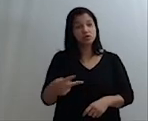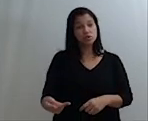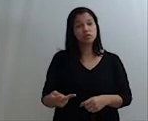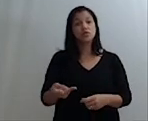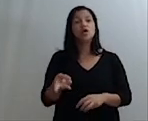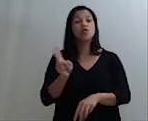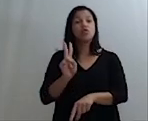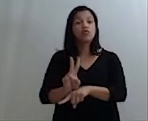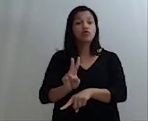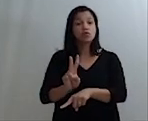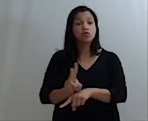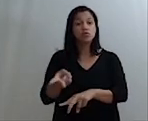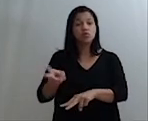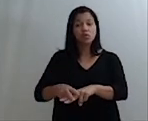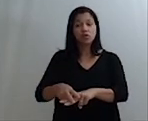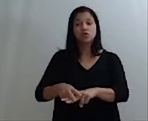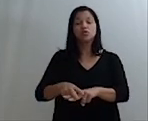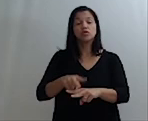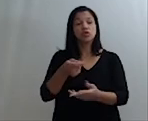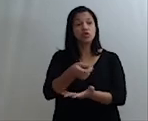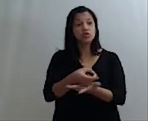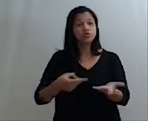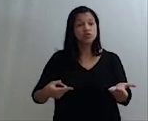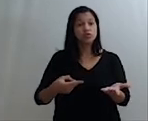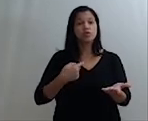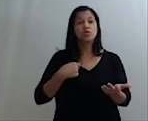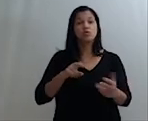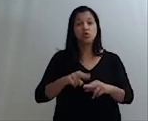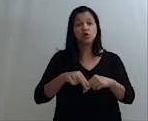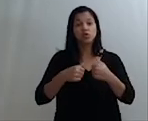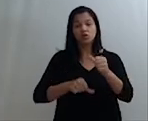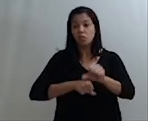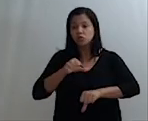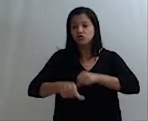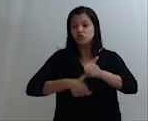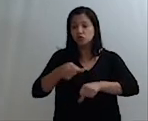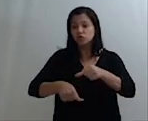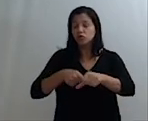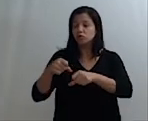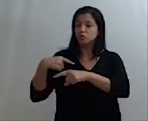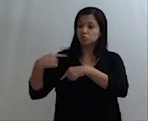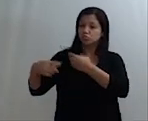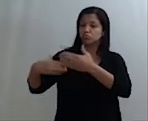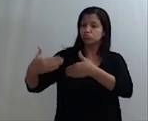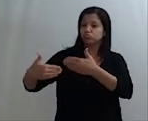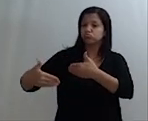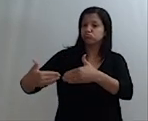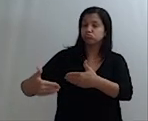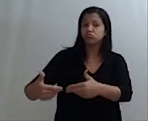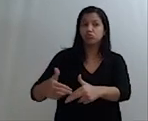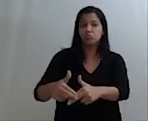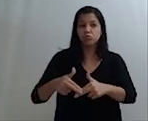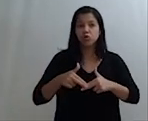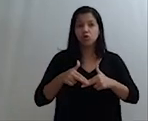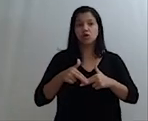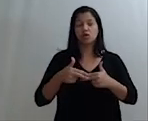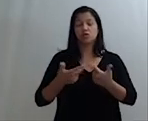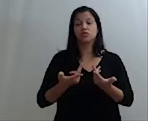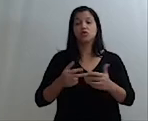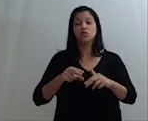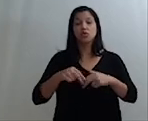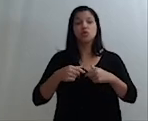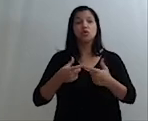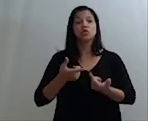preventiva de ofício após o advento das modificações trazidas aí pelo eh pelo pacote anticrime